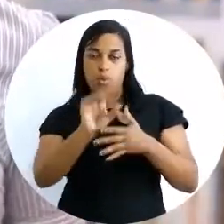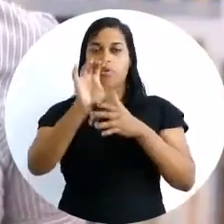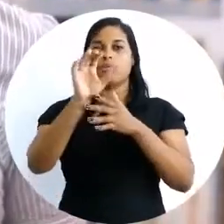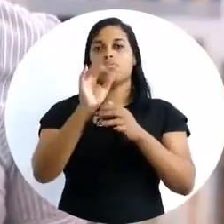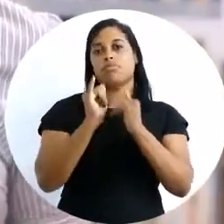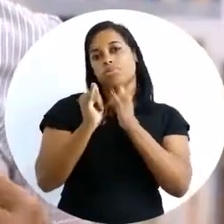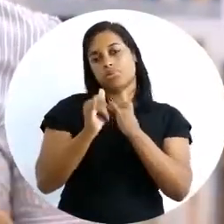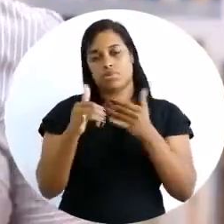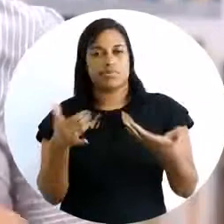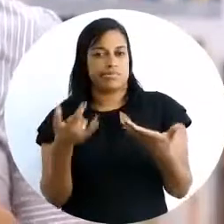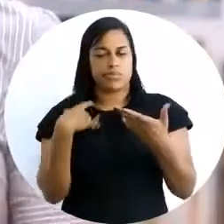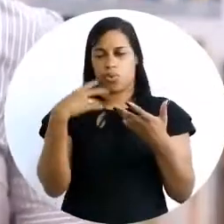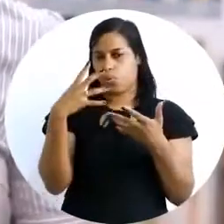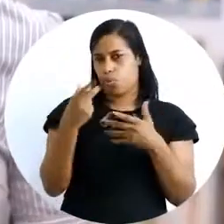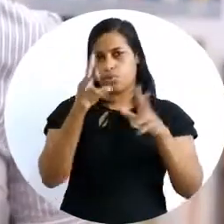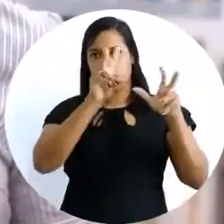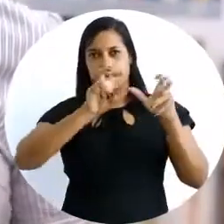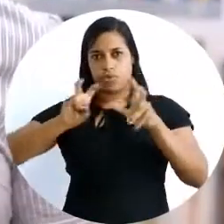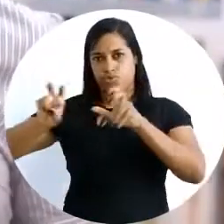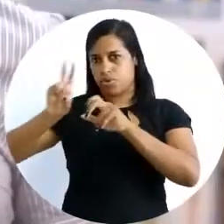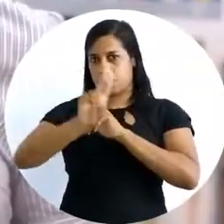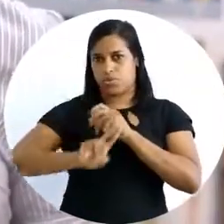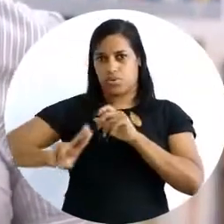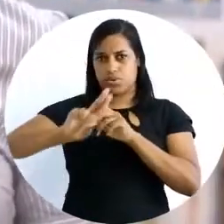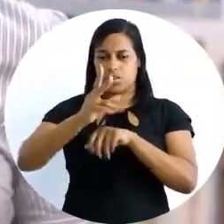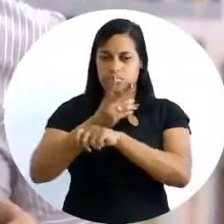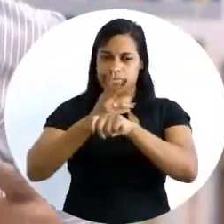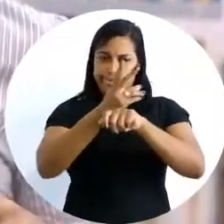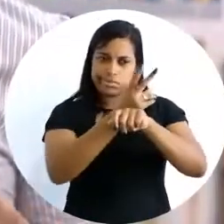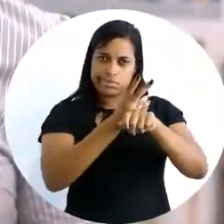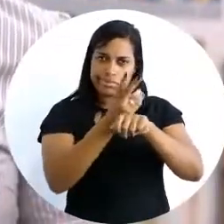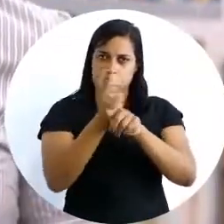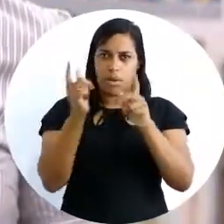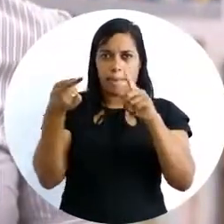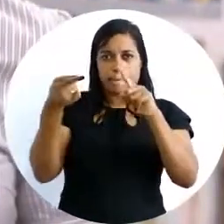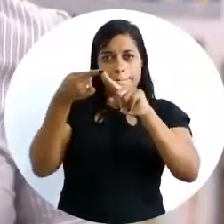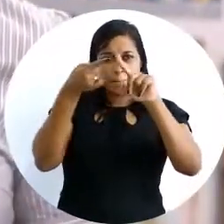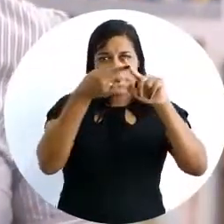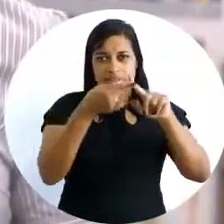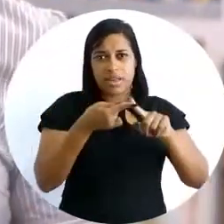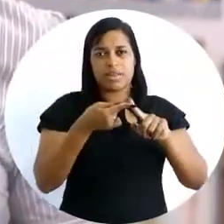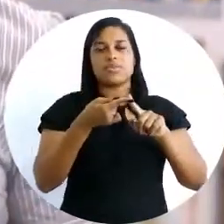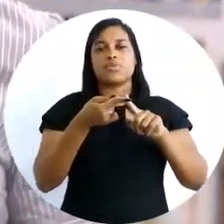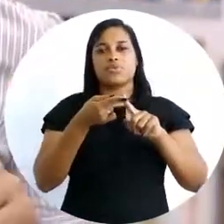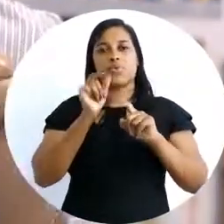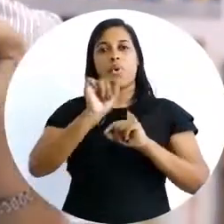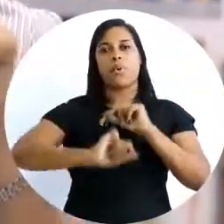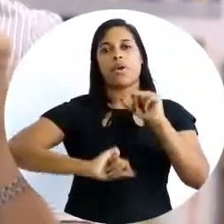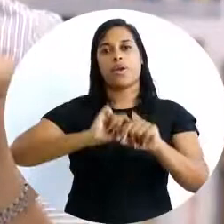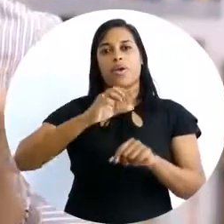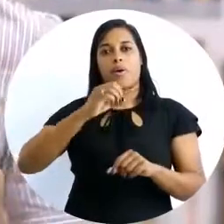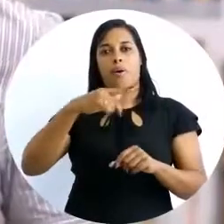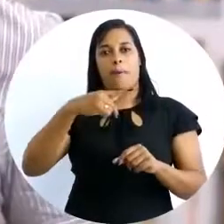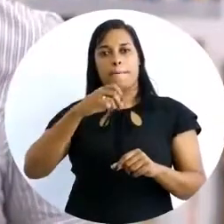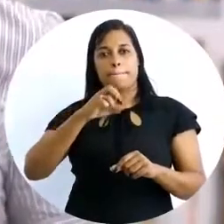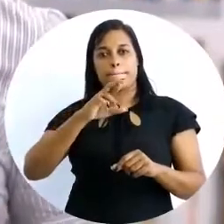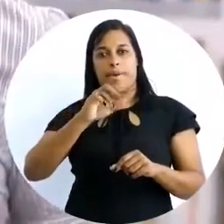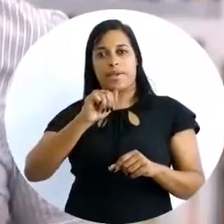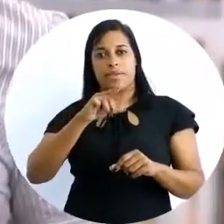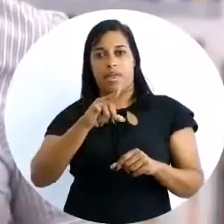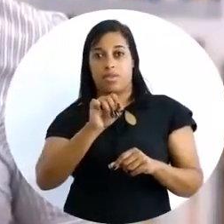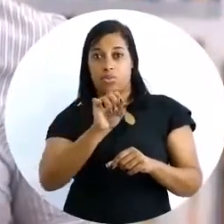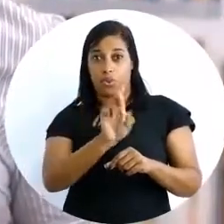para representar, eles podem ser combinados na hora da busca, através dos operadores booleanos. No nosso